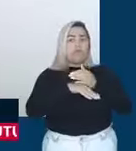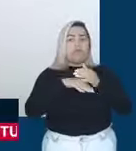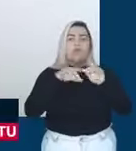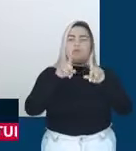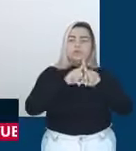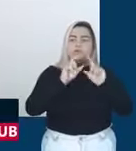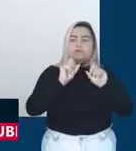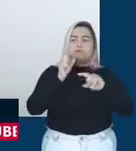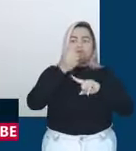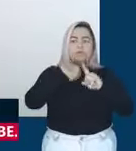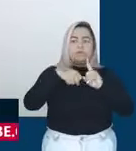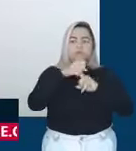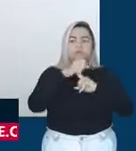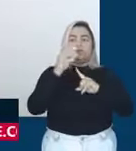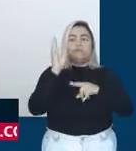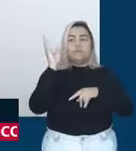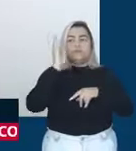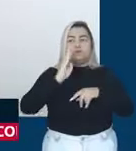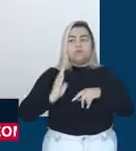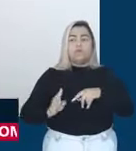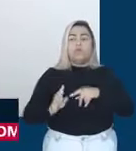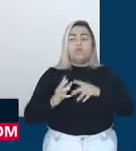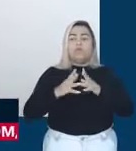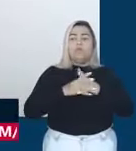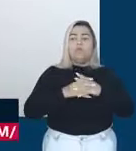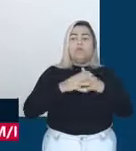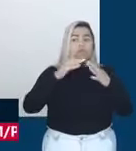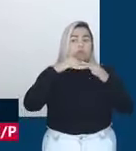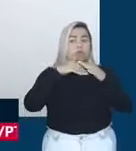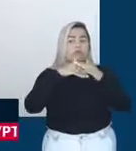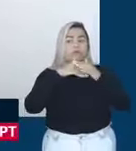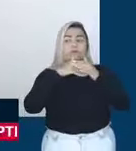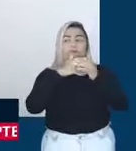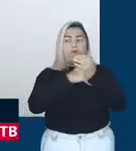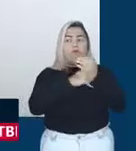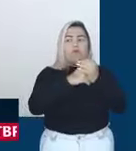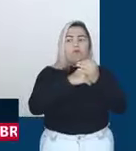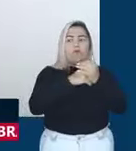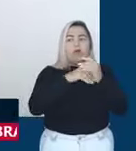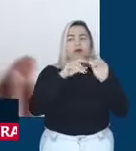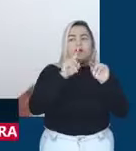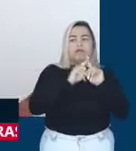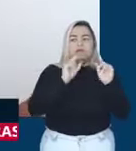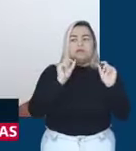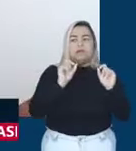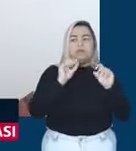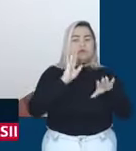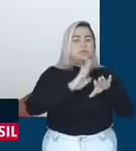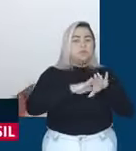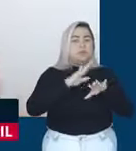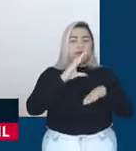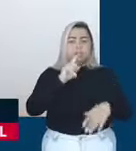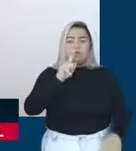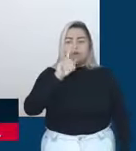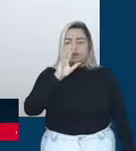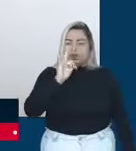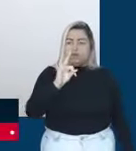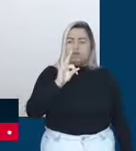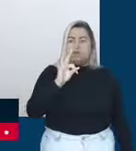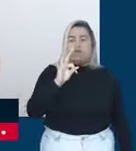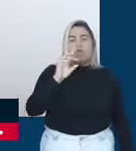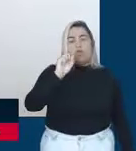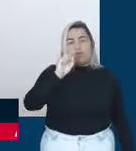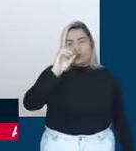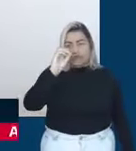brasileira, que não vou guardar um instrumento como esse, que tem mais de A CLT completou